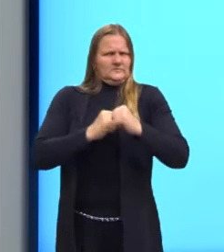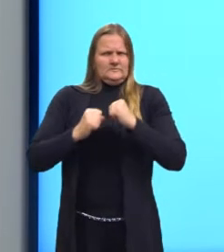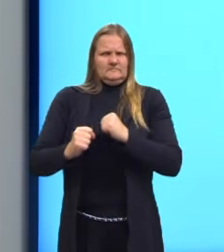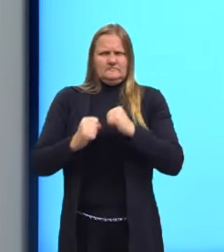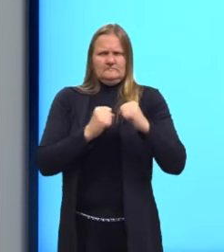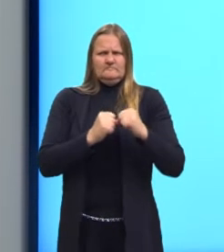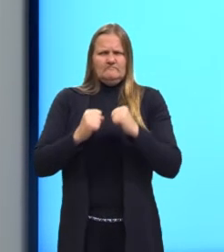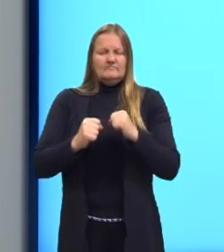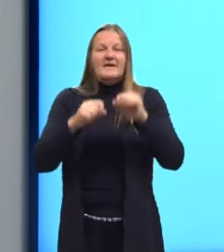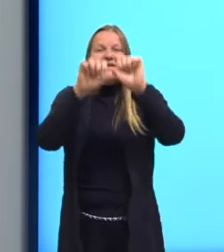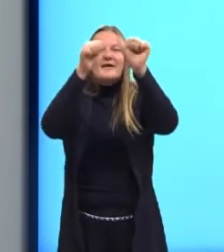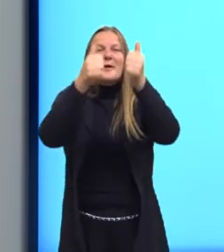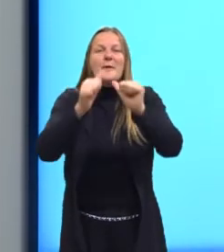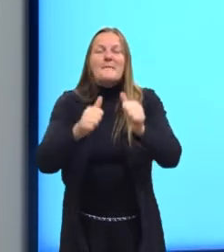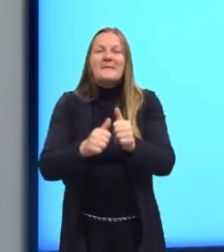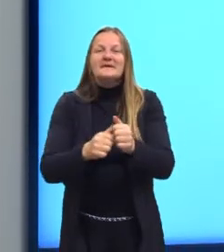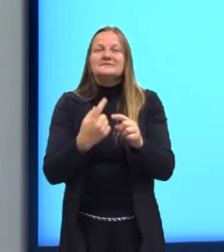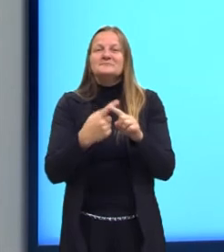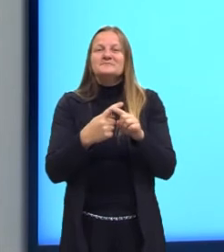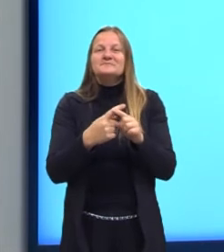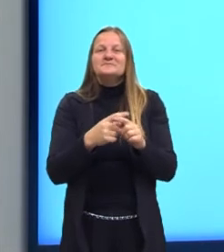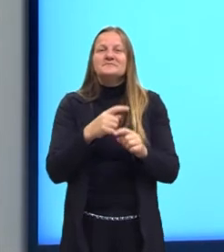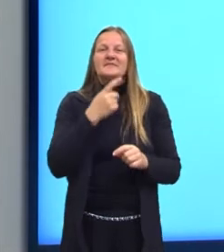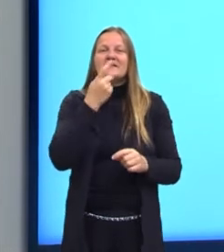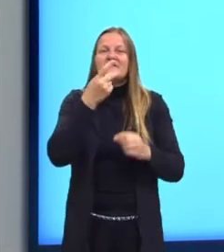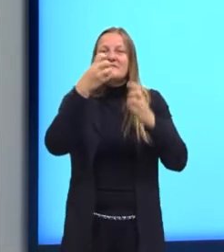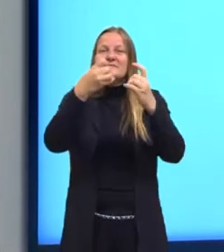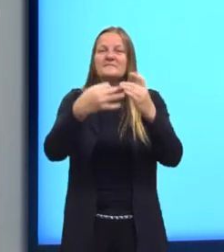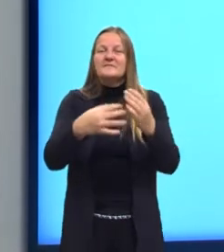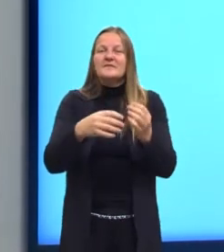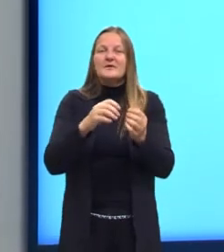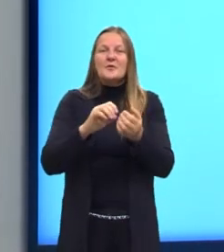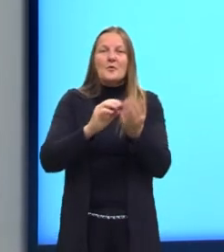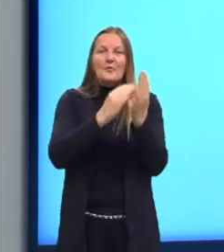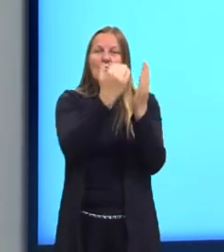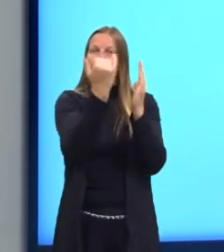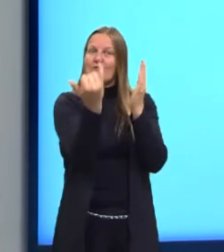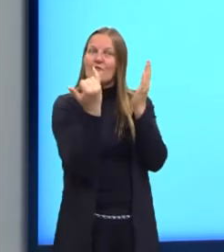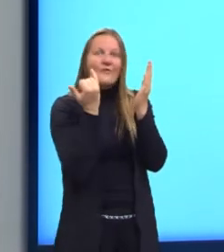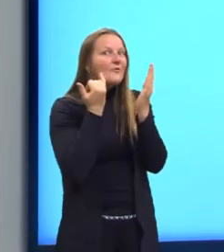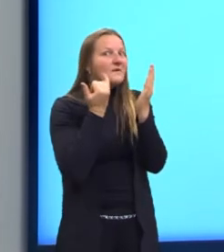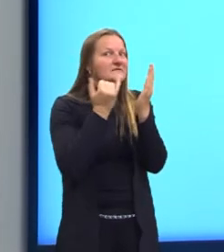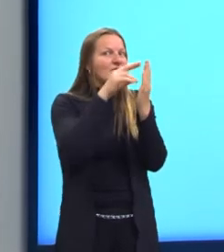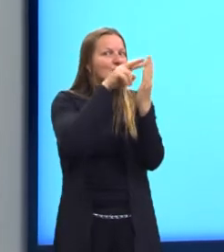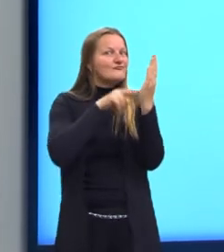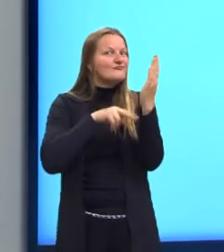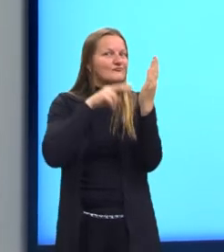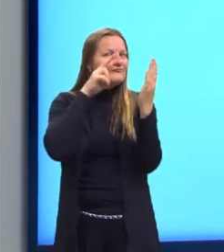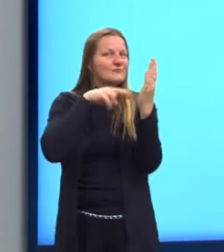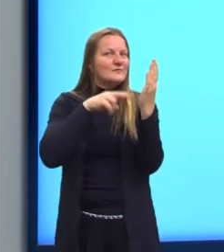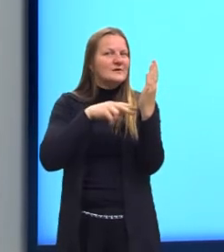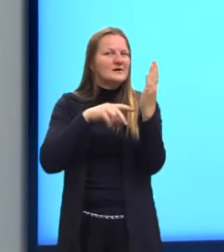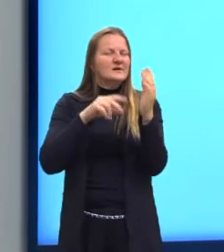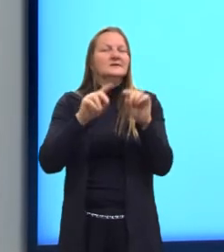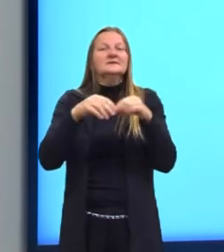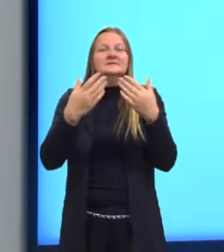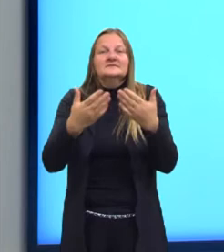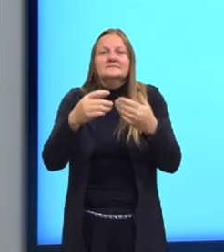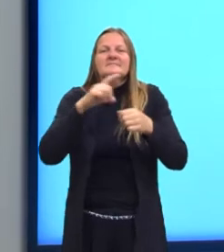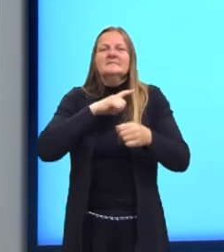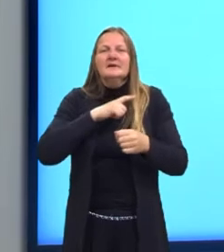bela de uma imagem em que nós temos um outro pergaminho com mais uma informação que Diz Sendo assim